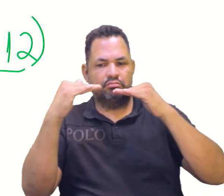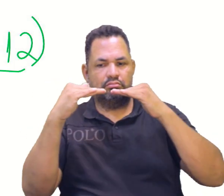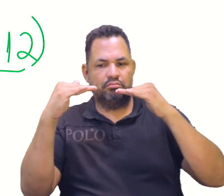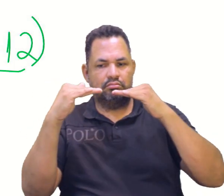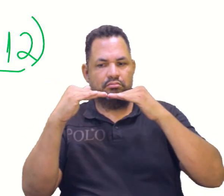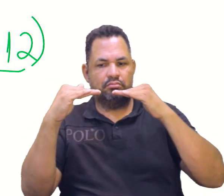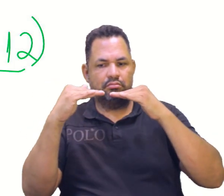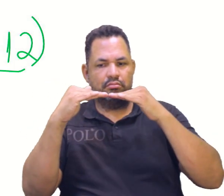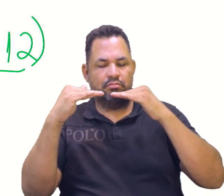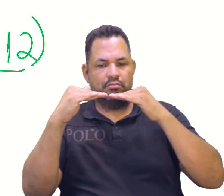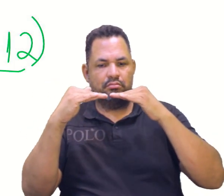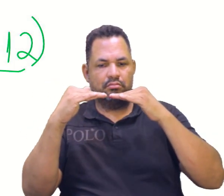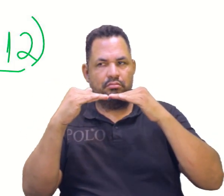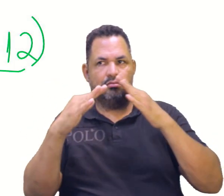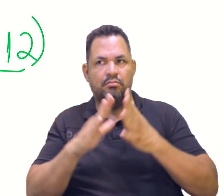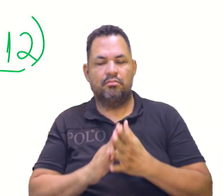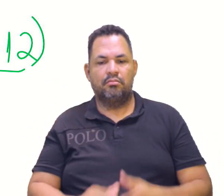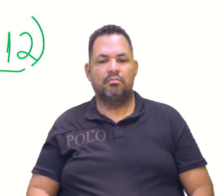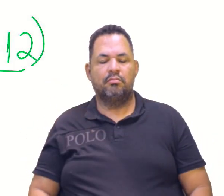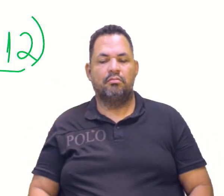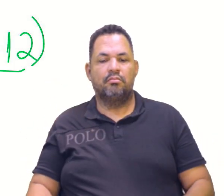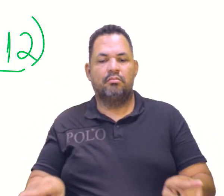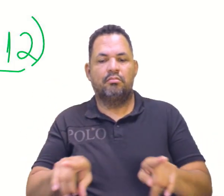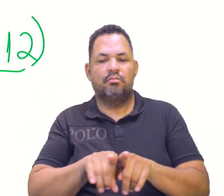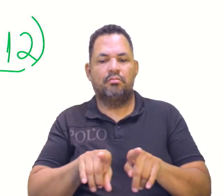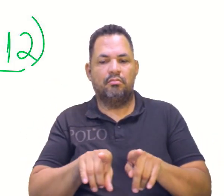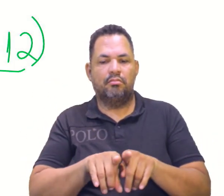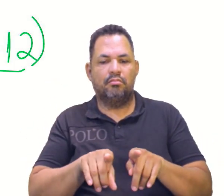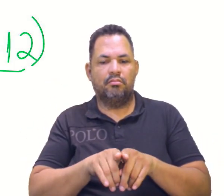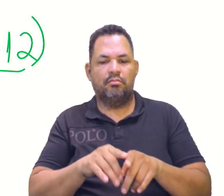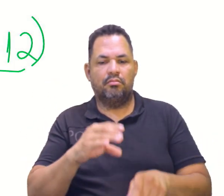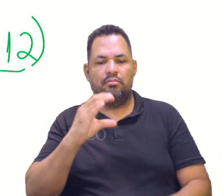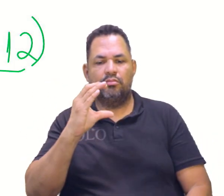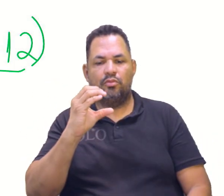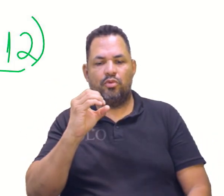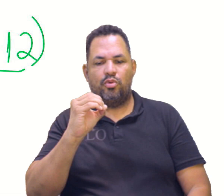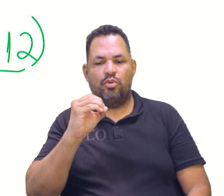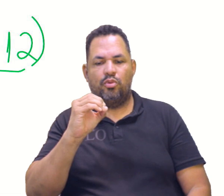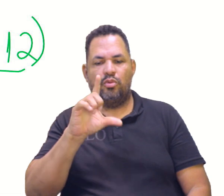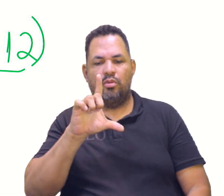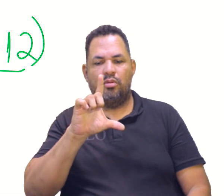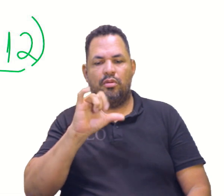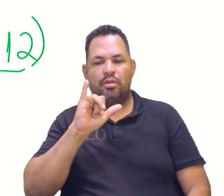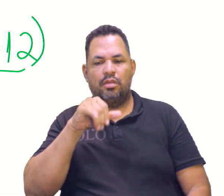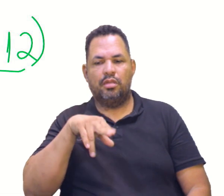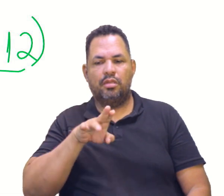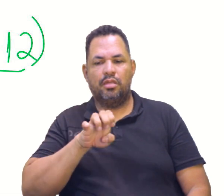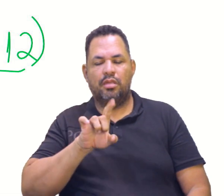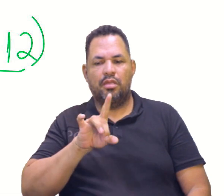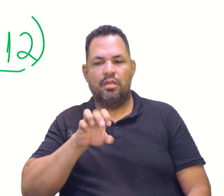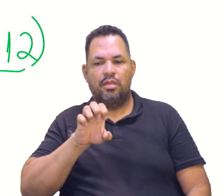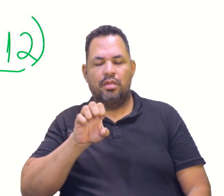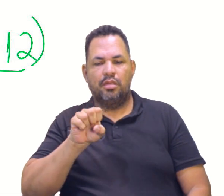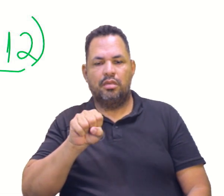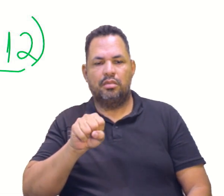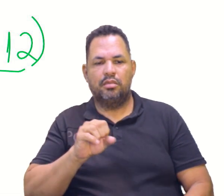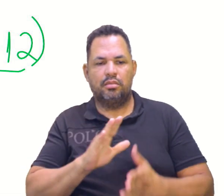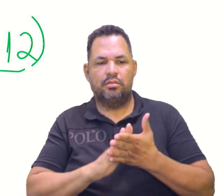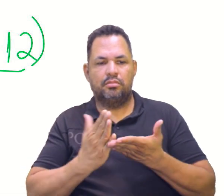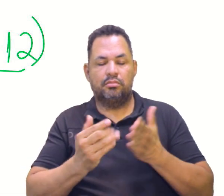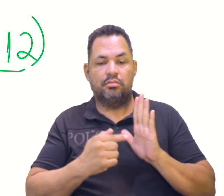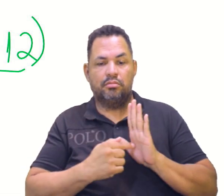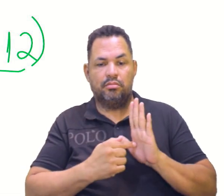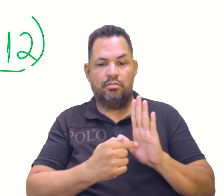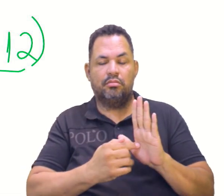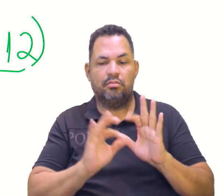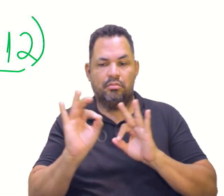estão alinhados. Ou também podemos dizer colineares. Perfeito. Que já foi dada a prova aqui